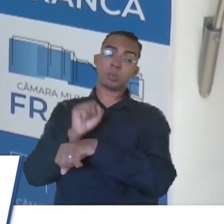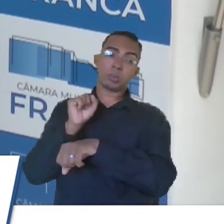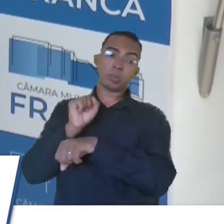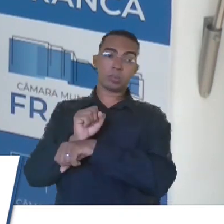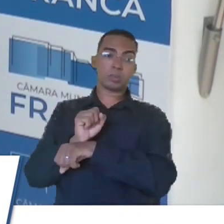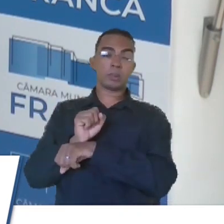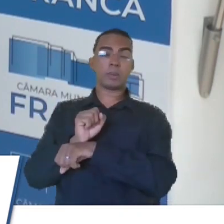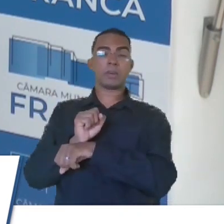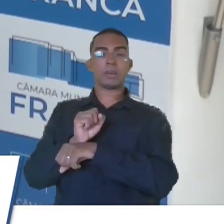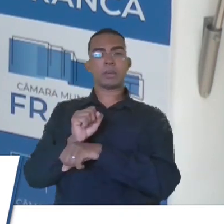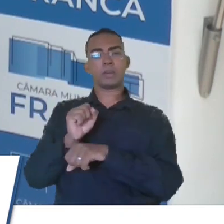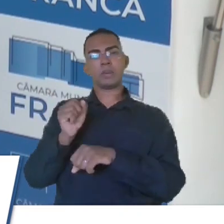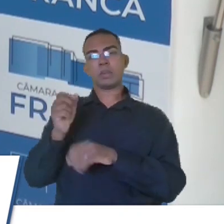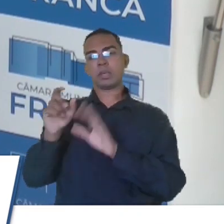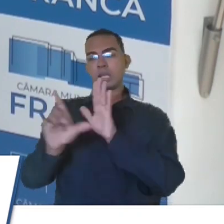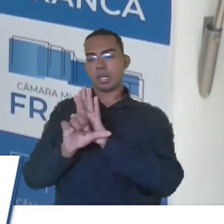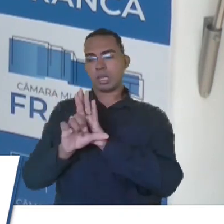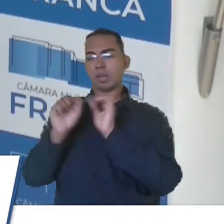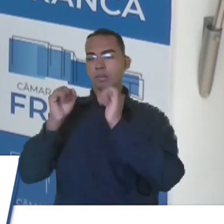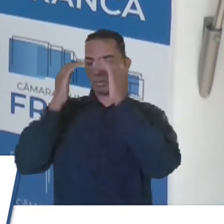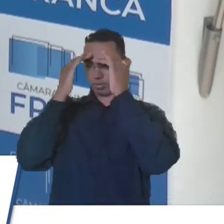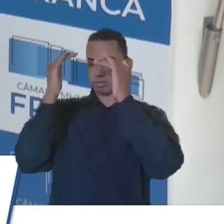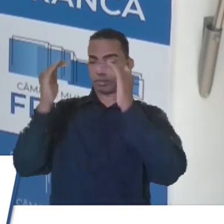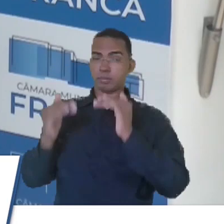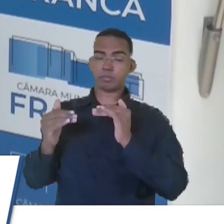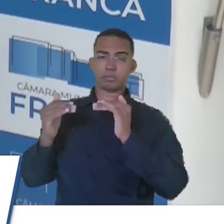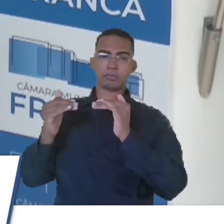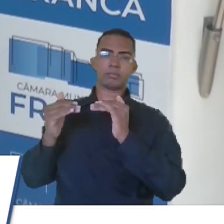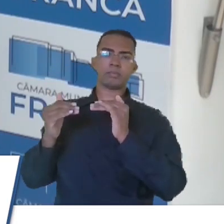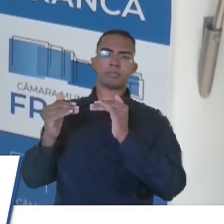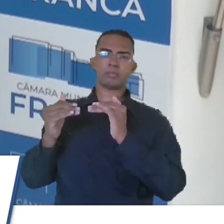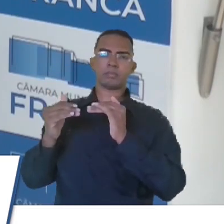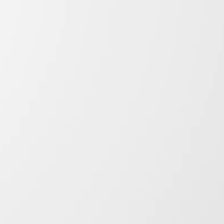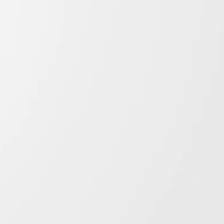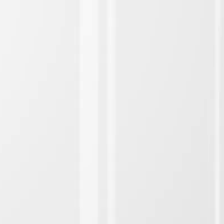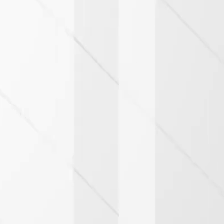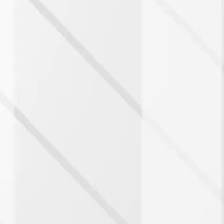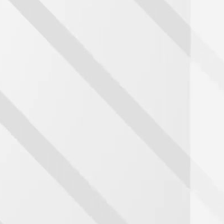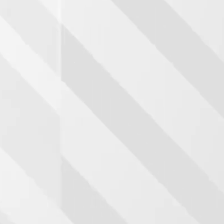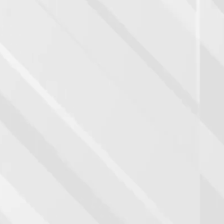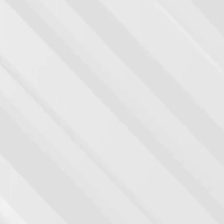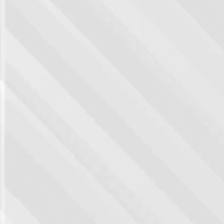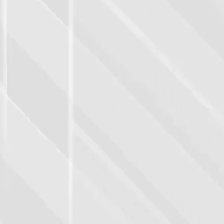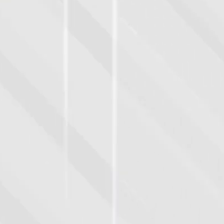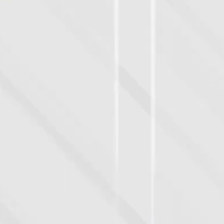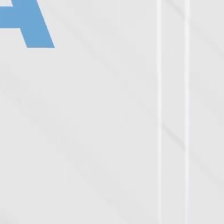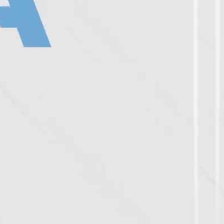que essa lei seja respeitada. Uma lei de 2001.